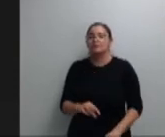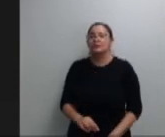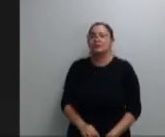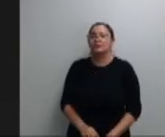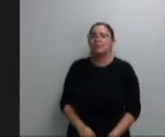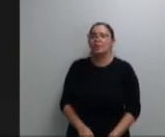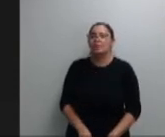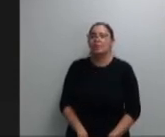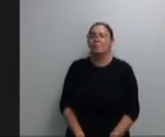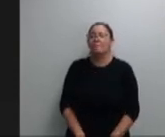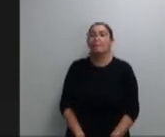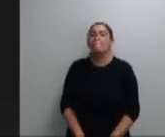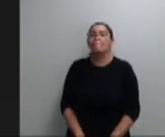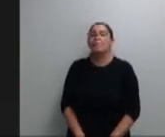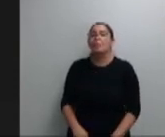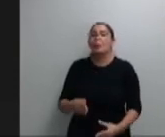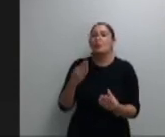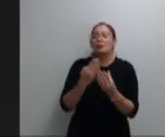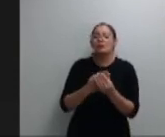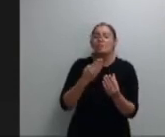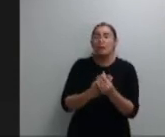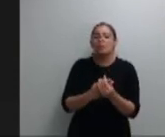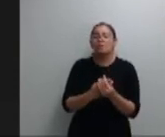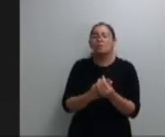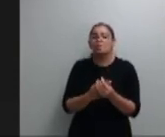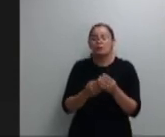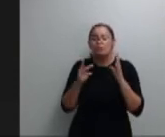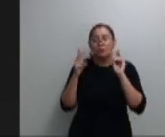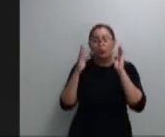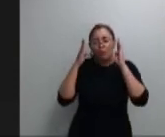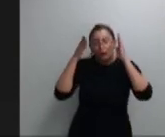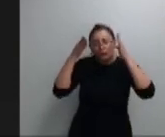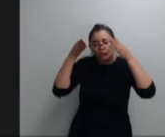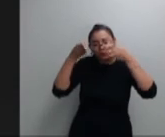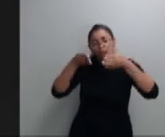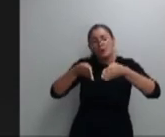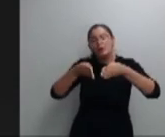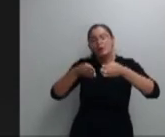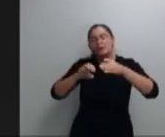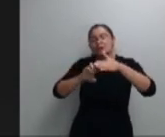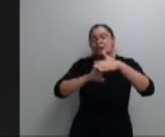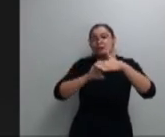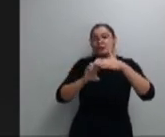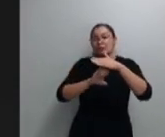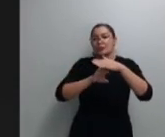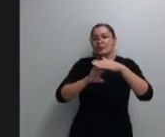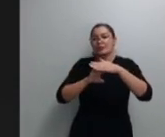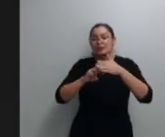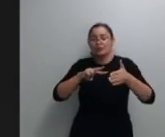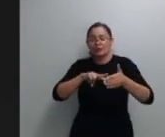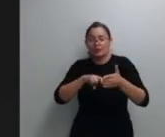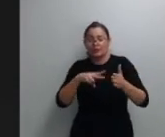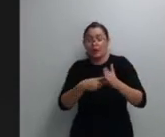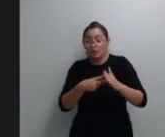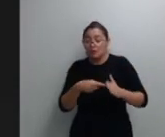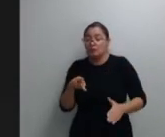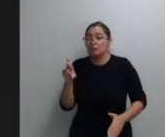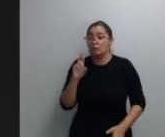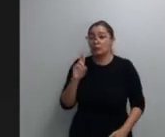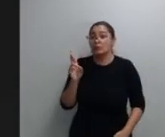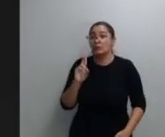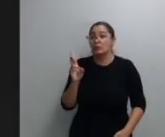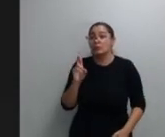preceptivo em questão o legislador focalizando os atos de concentração empresarial de significação econômica tais como